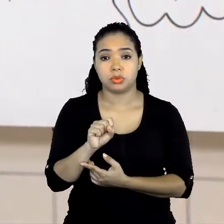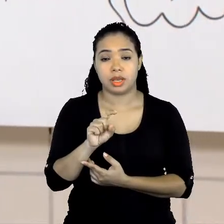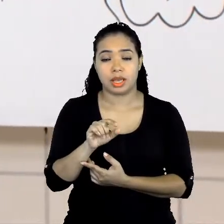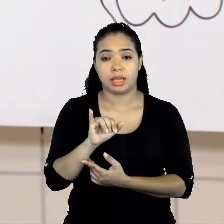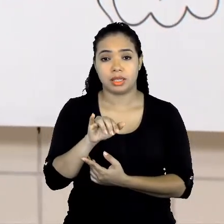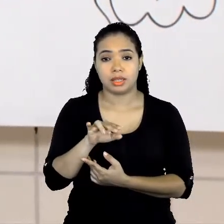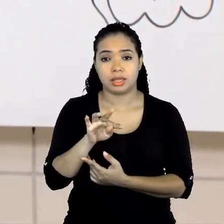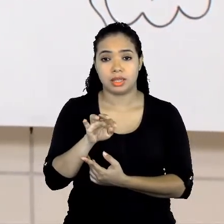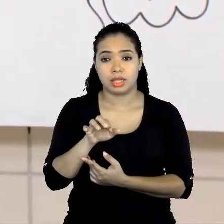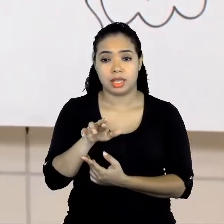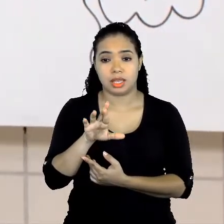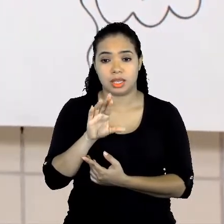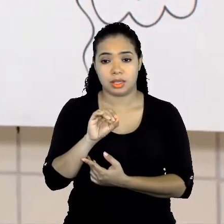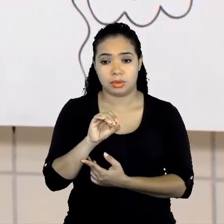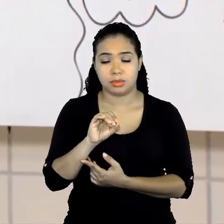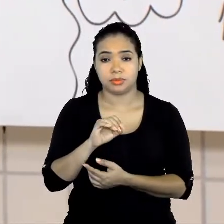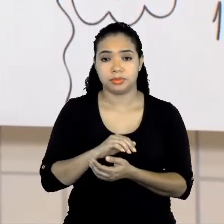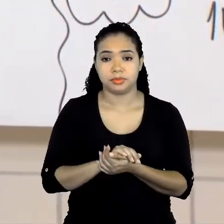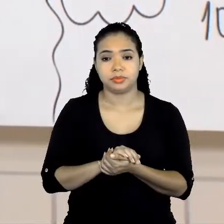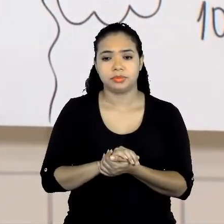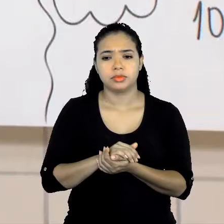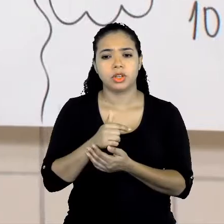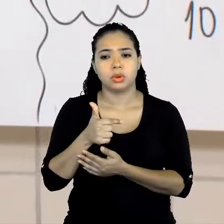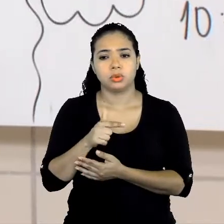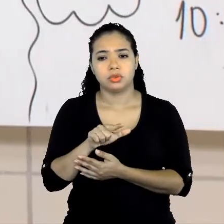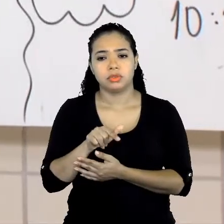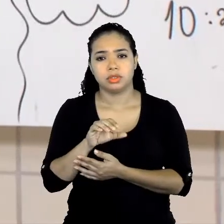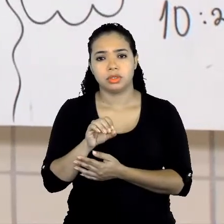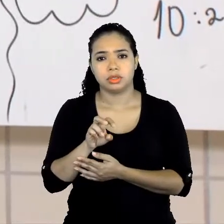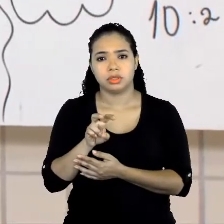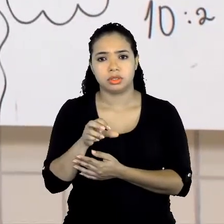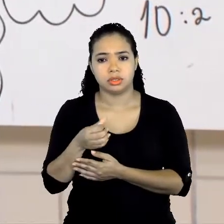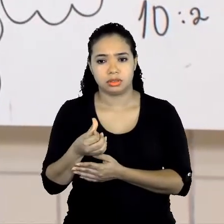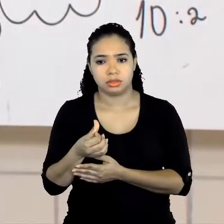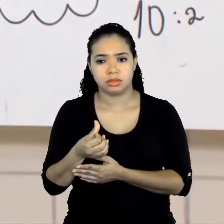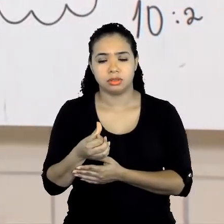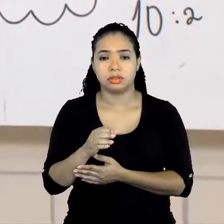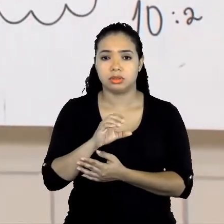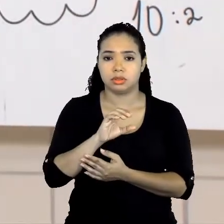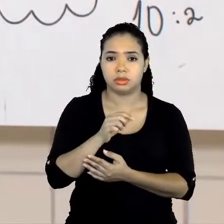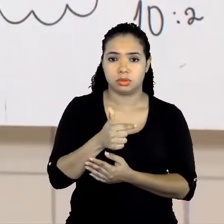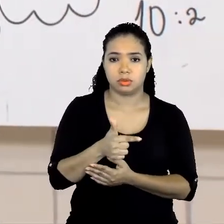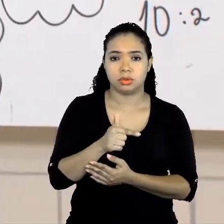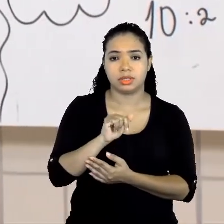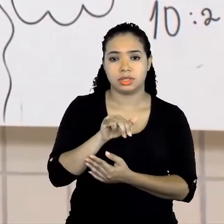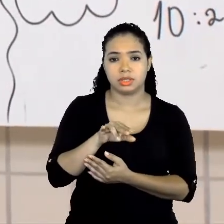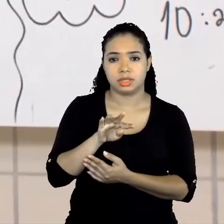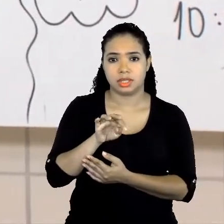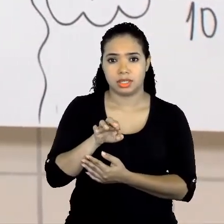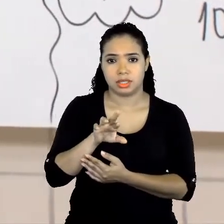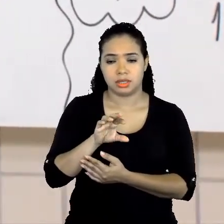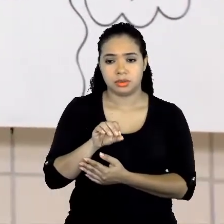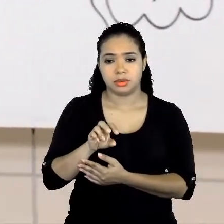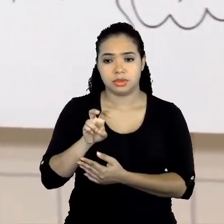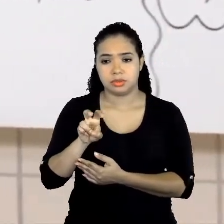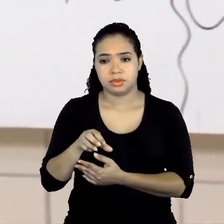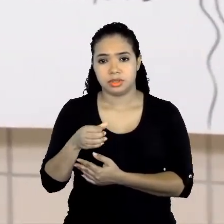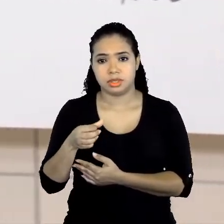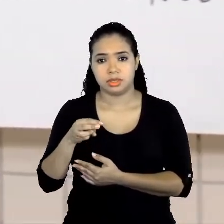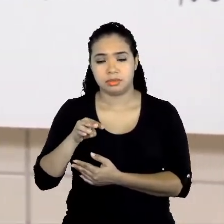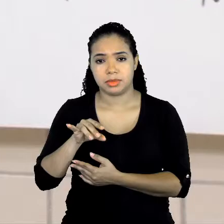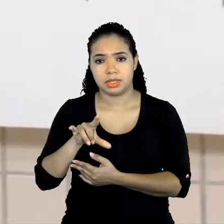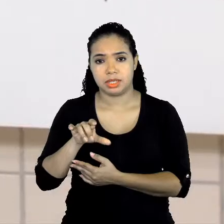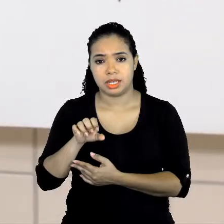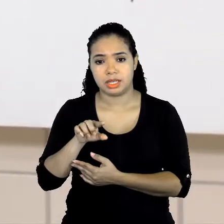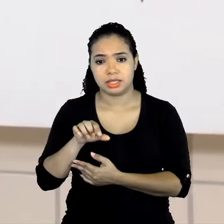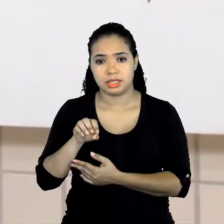68 centésimos. E esse, 2 inteiros e 56 milésimos. Já trabalhei e